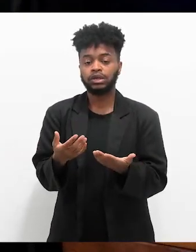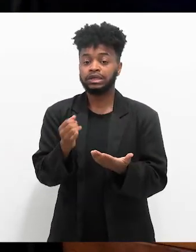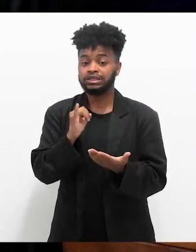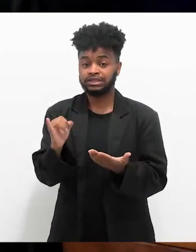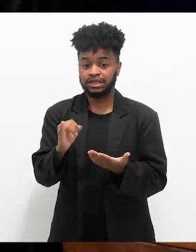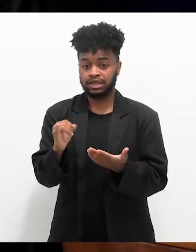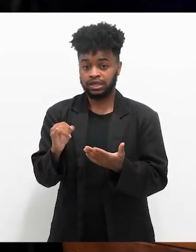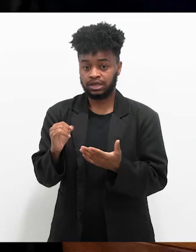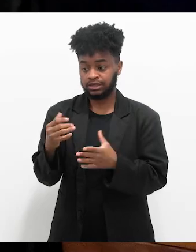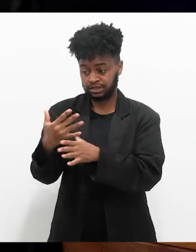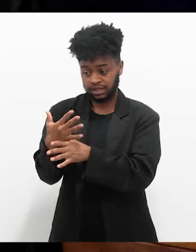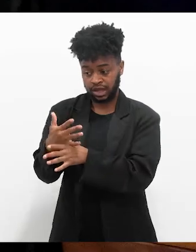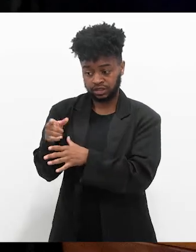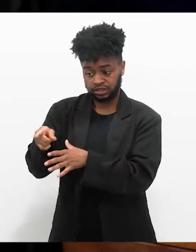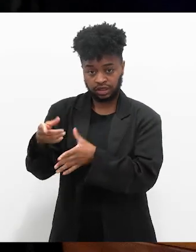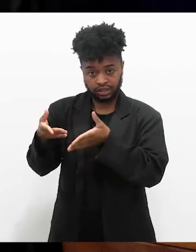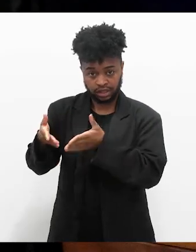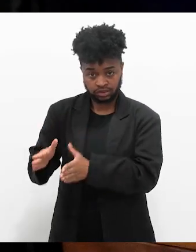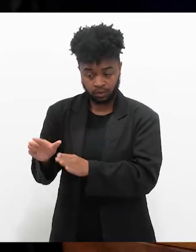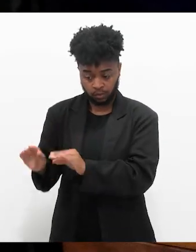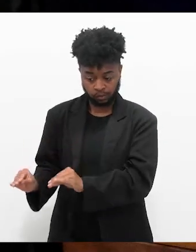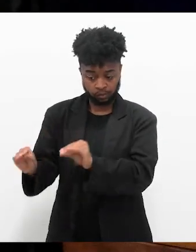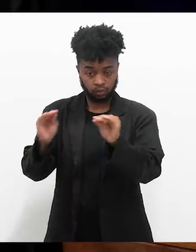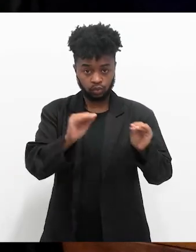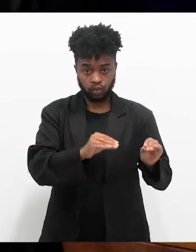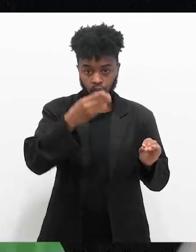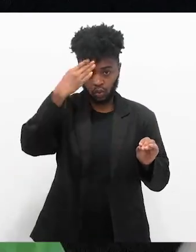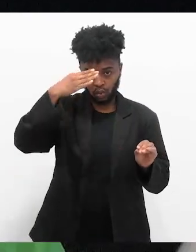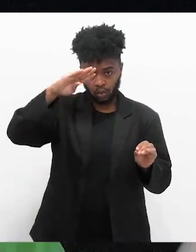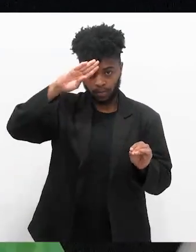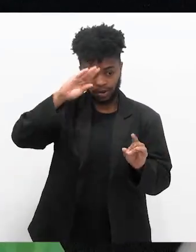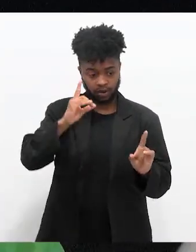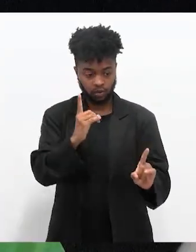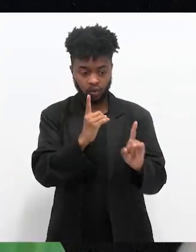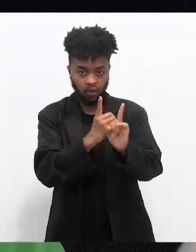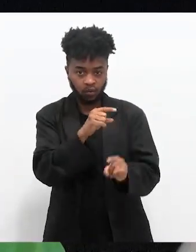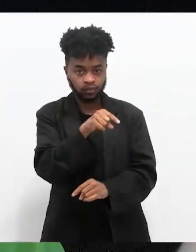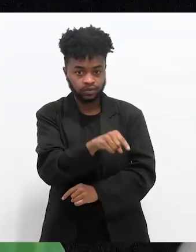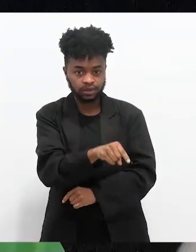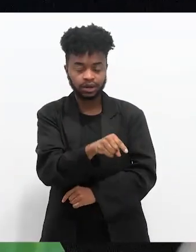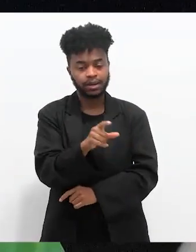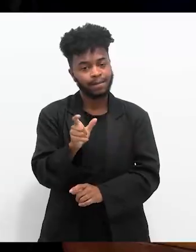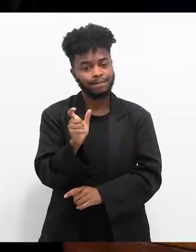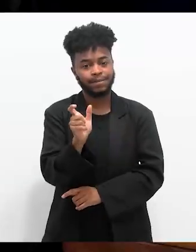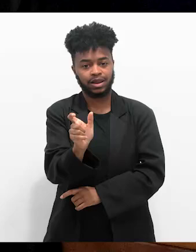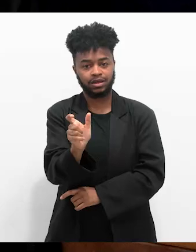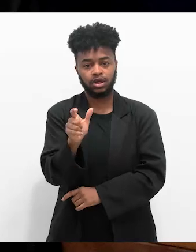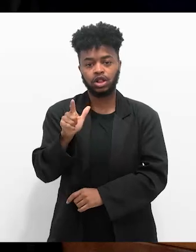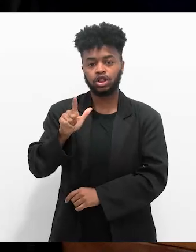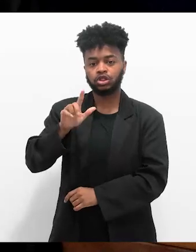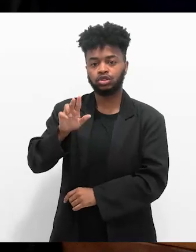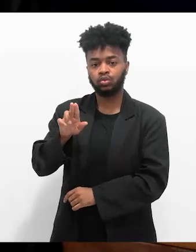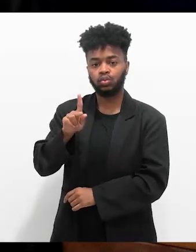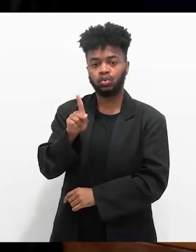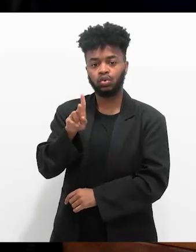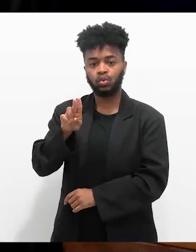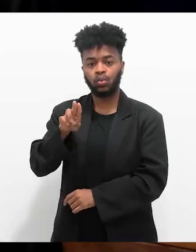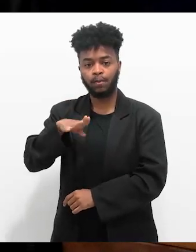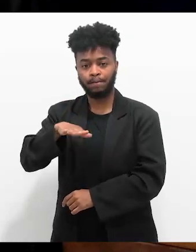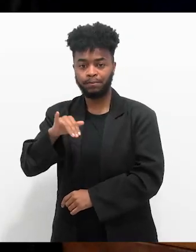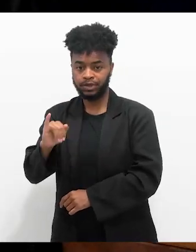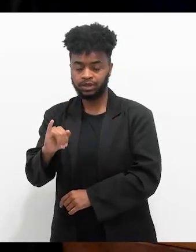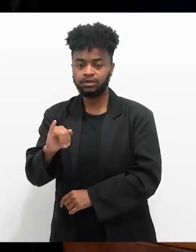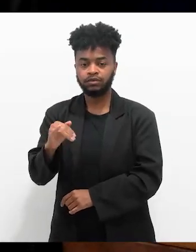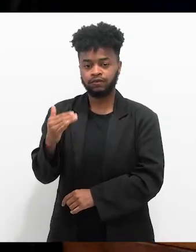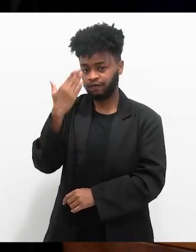terra, indo para Cuba, e aí se encontravam lá com essa palavra, né? E o Lucumi ficou muito conhecido a partir daí.